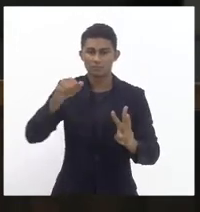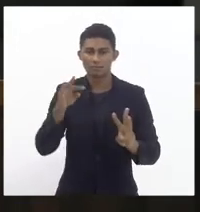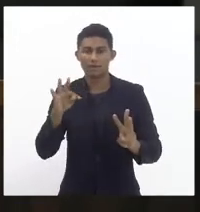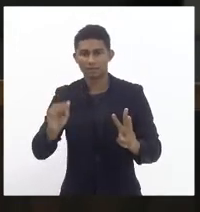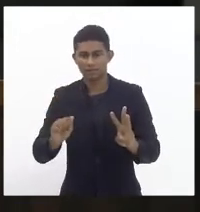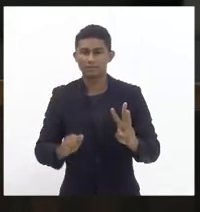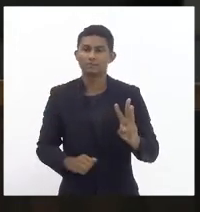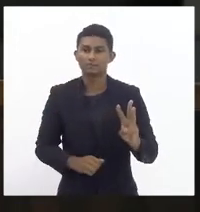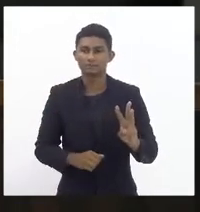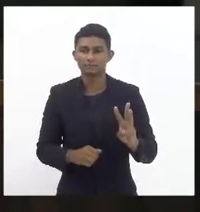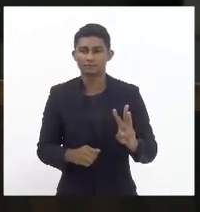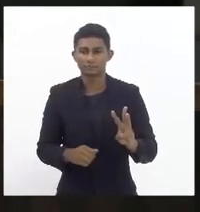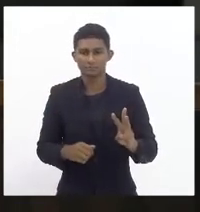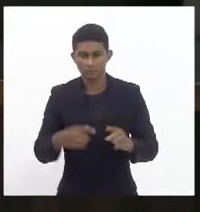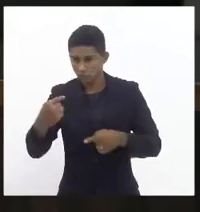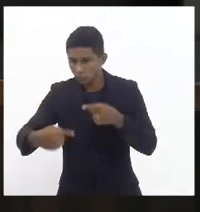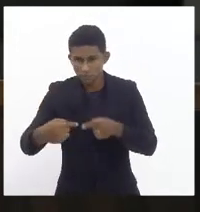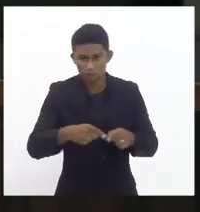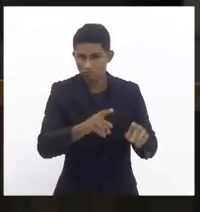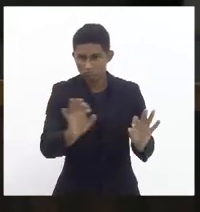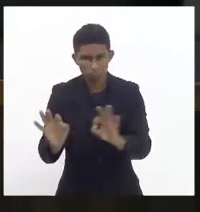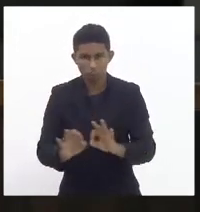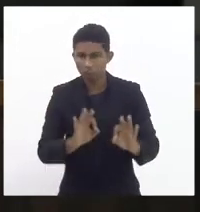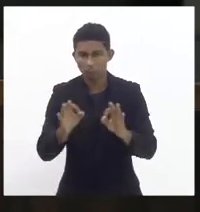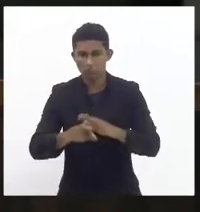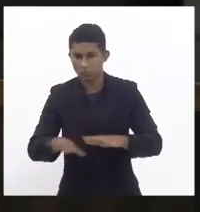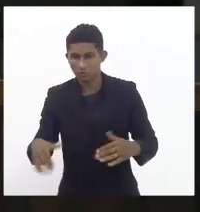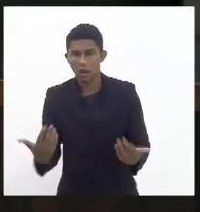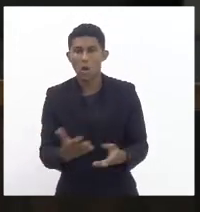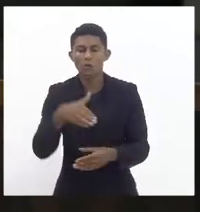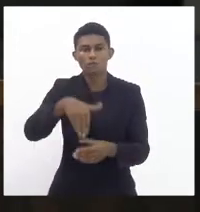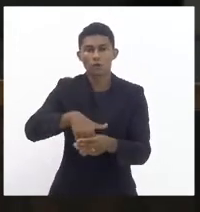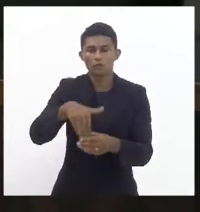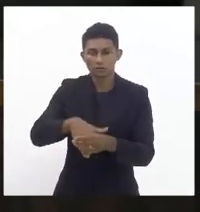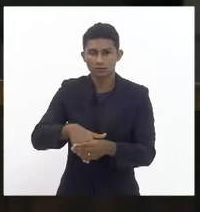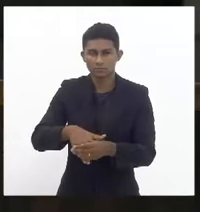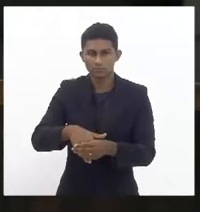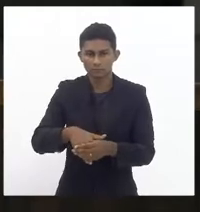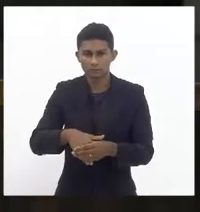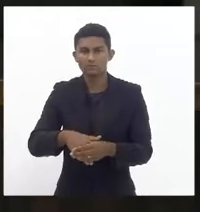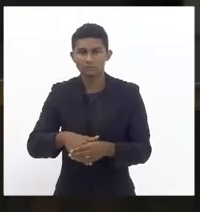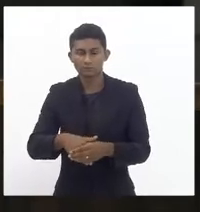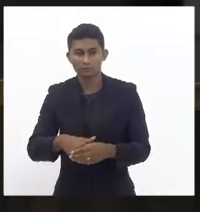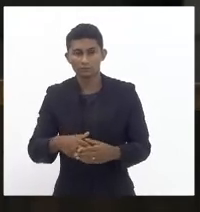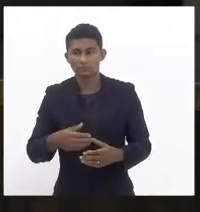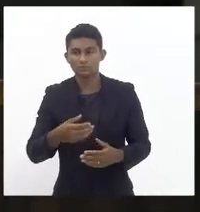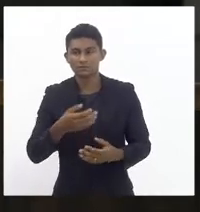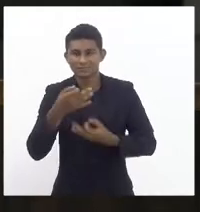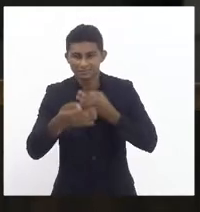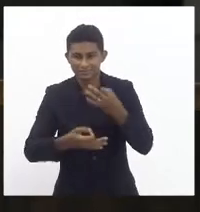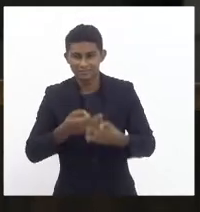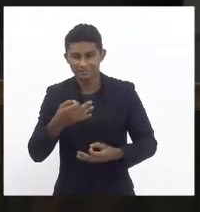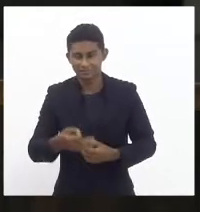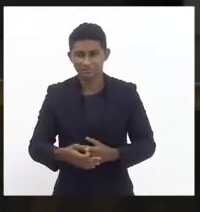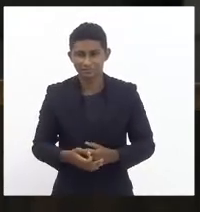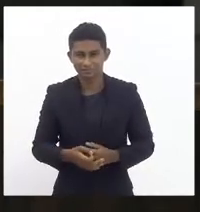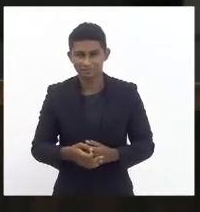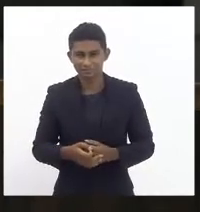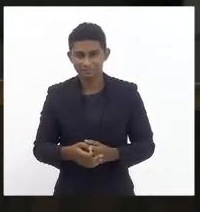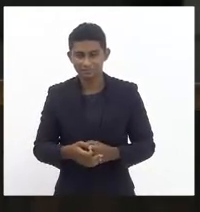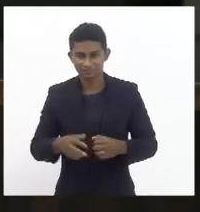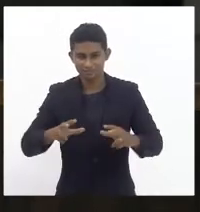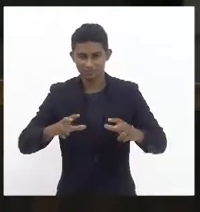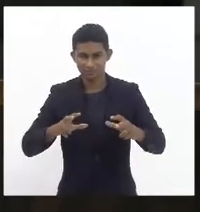discussão no avião Quem Queira discutir se é da discussão em votação o parecer da comissão de